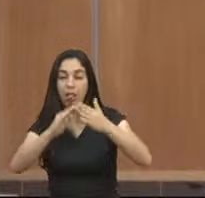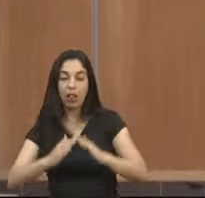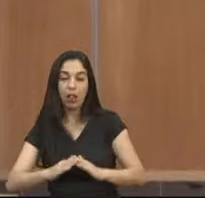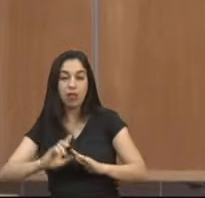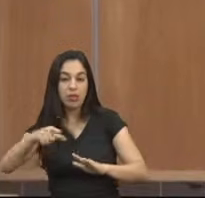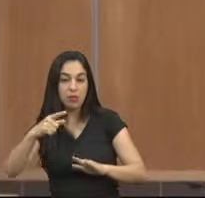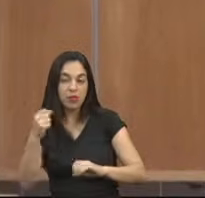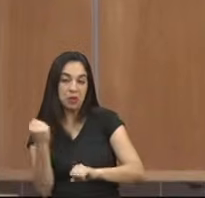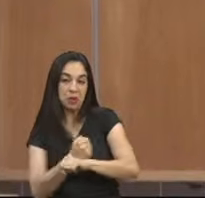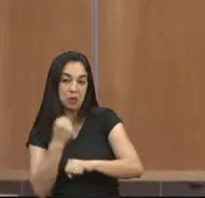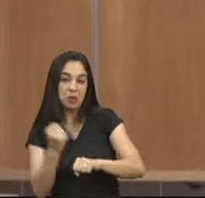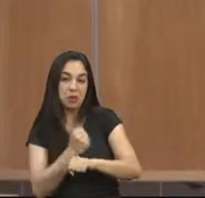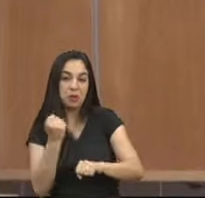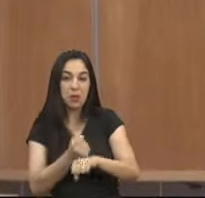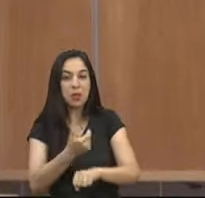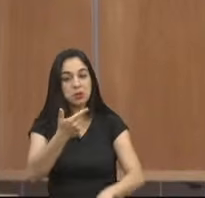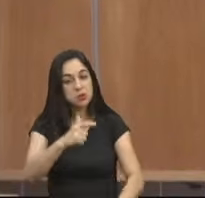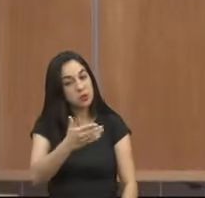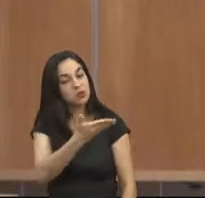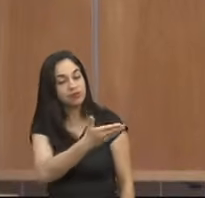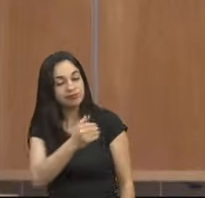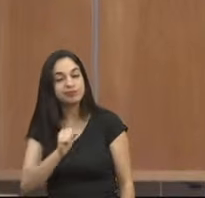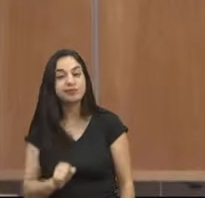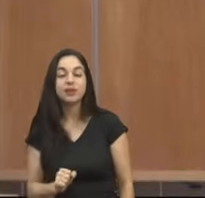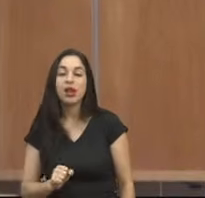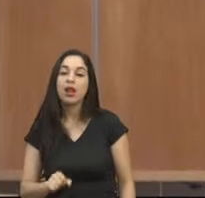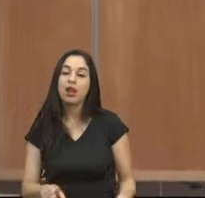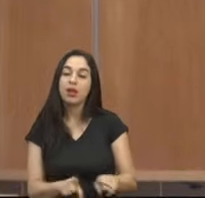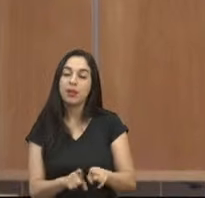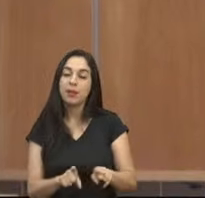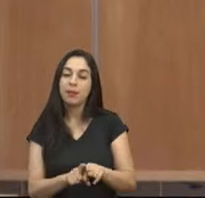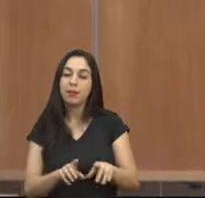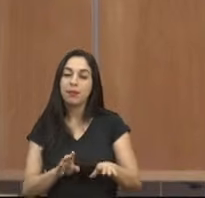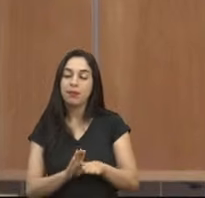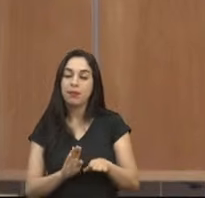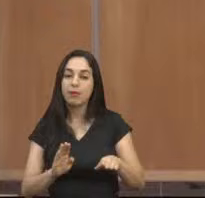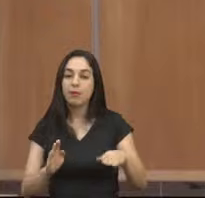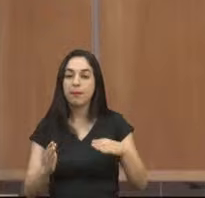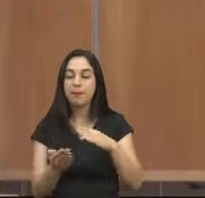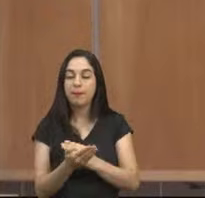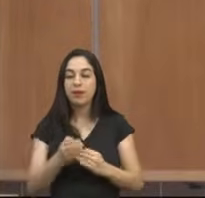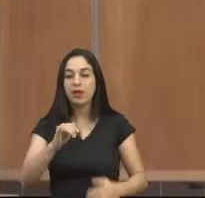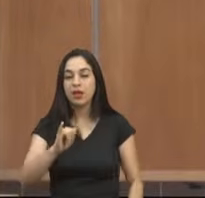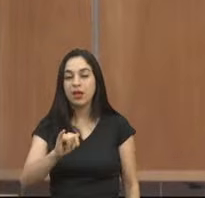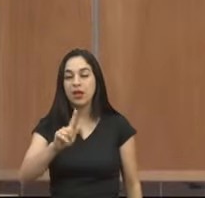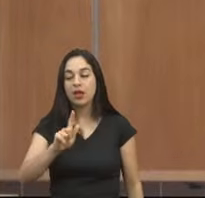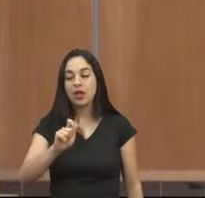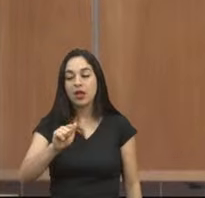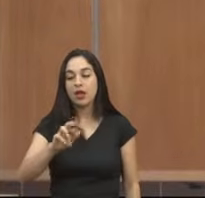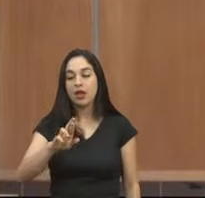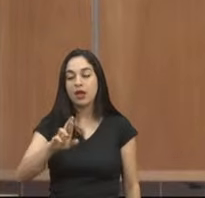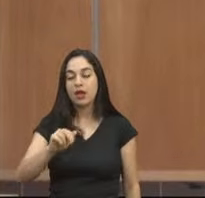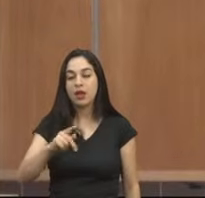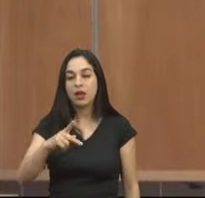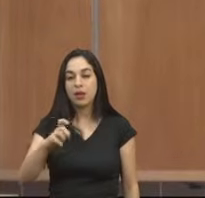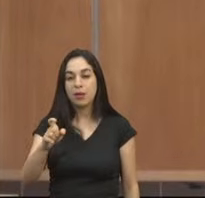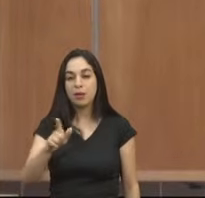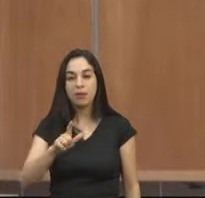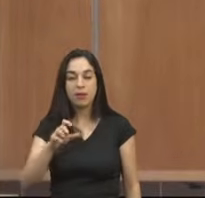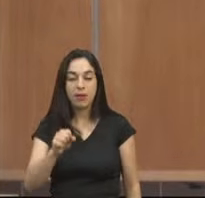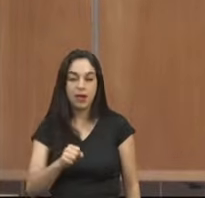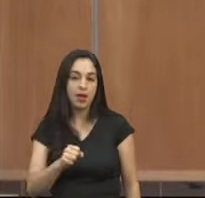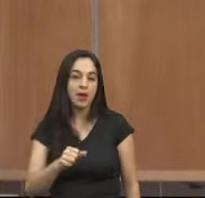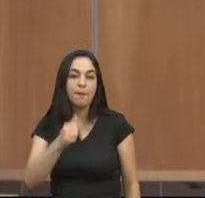Eu acho que aquela creche está na Nova Esperança. A creche de Igarapés, que mais as mães e